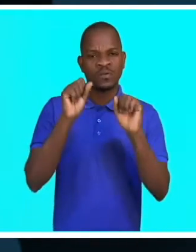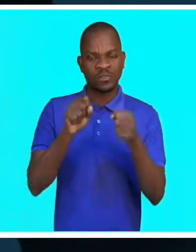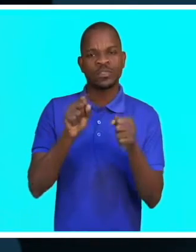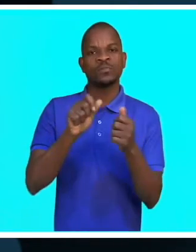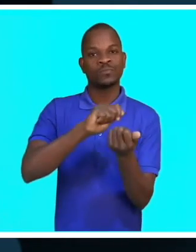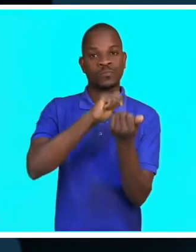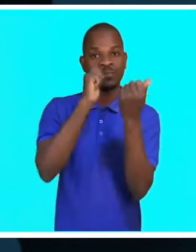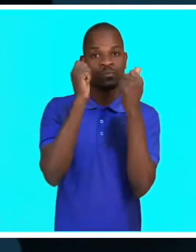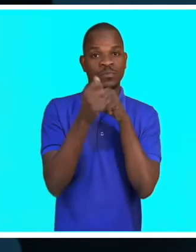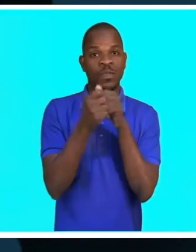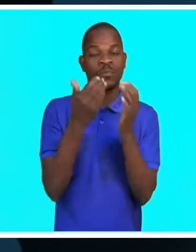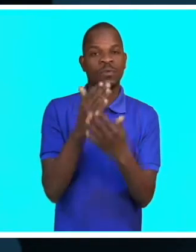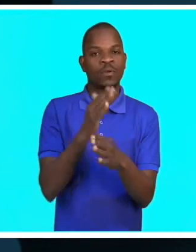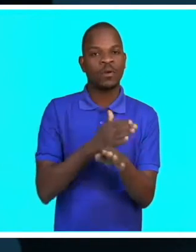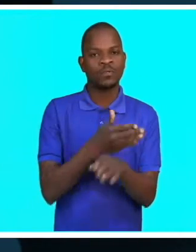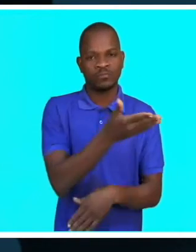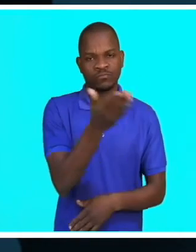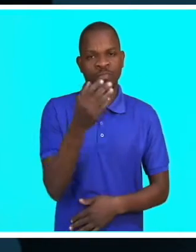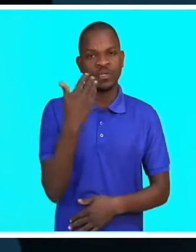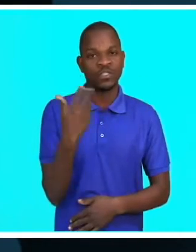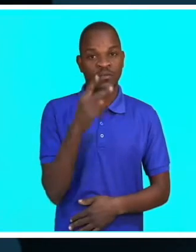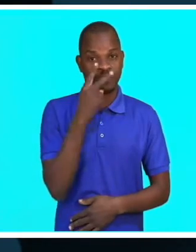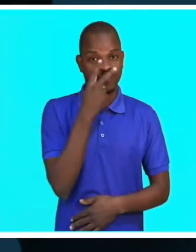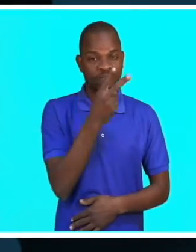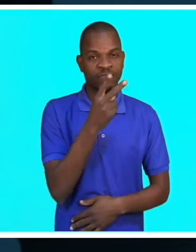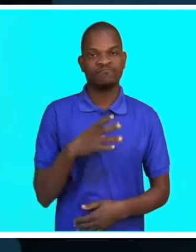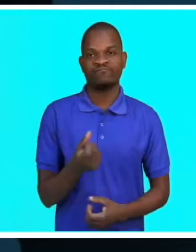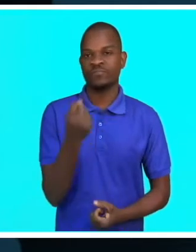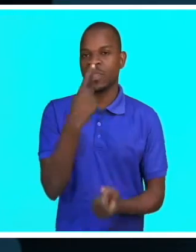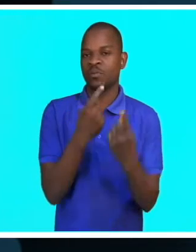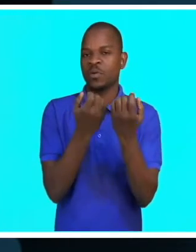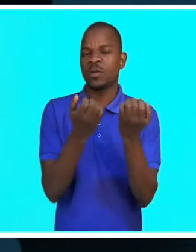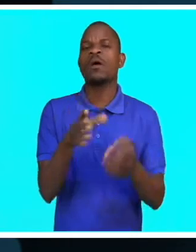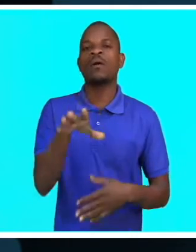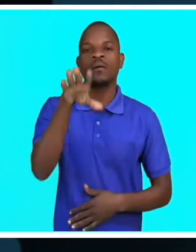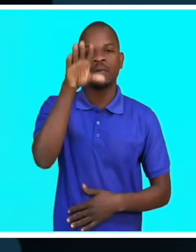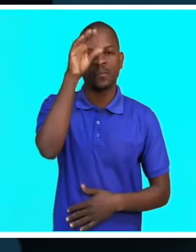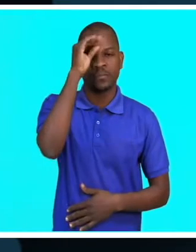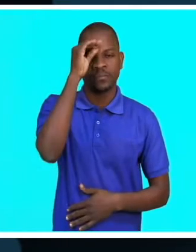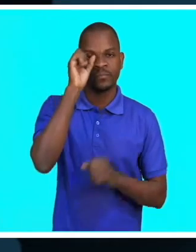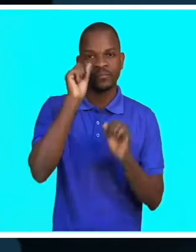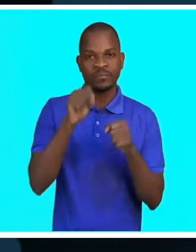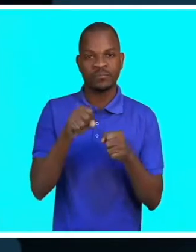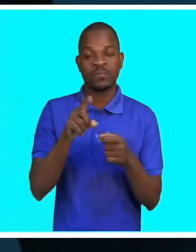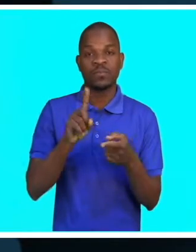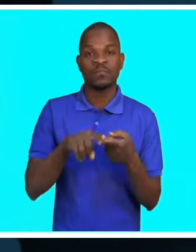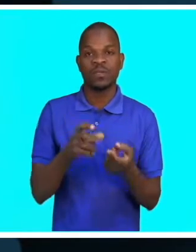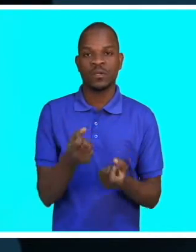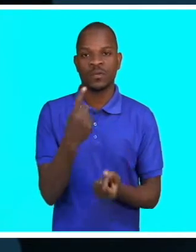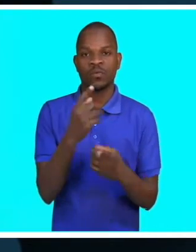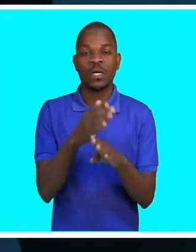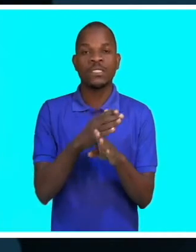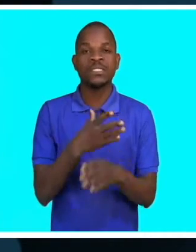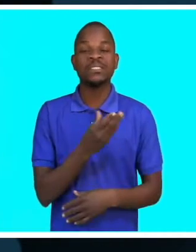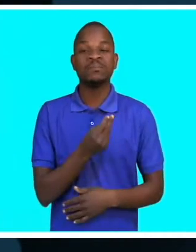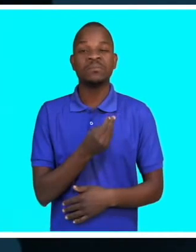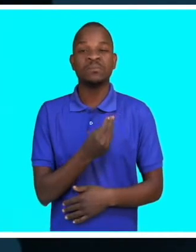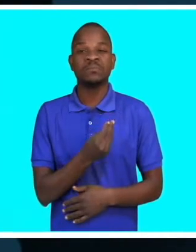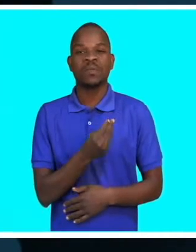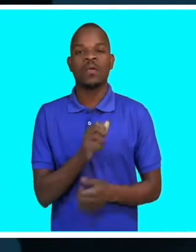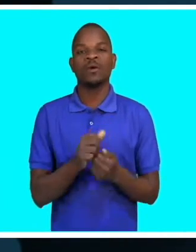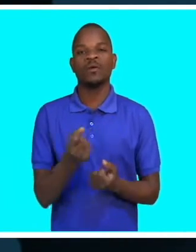Vai mudar sim, porque acho que vocês puderam ver que algumas crianças acabam percebendo alguma coisa, não é? Tem algumas crianças que